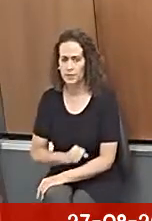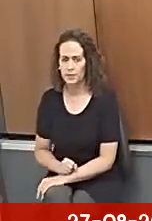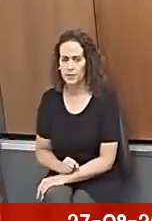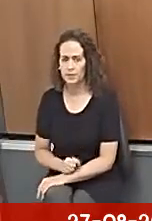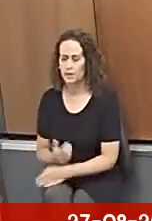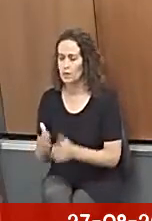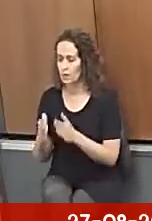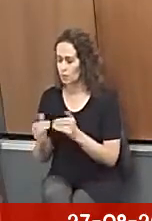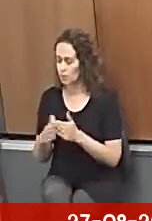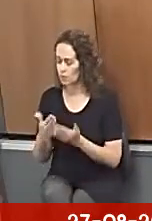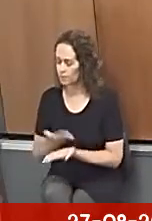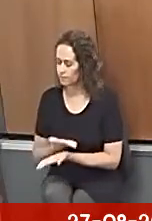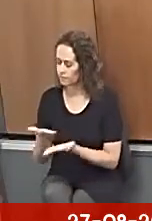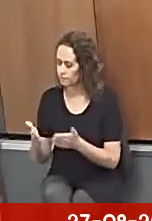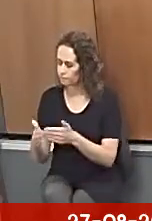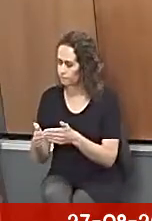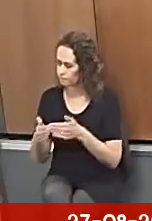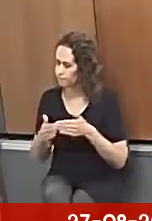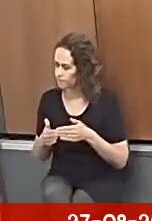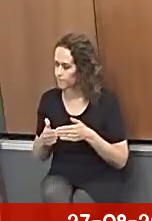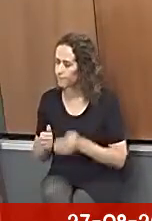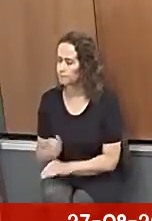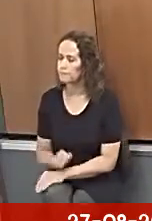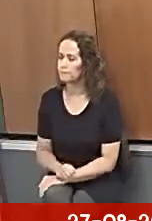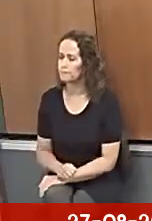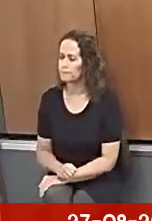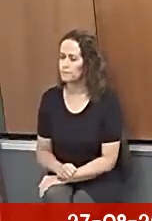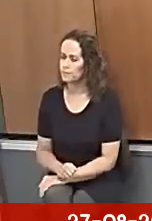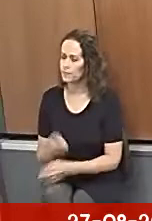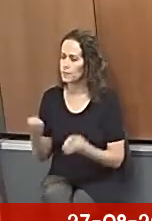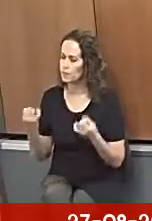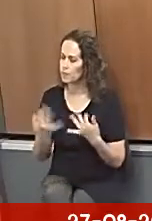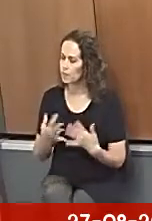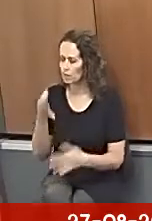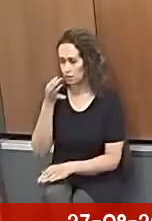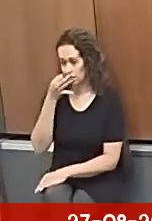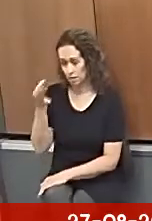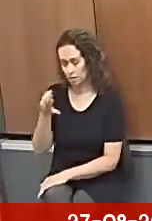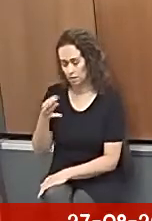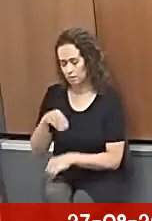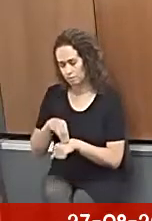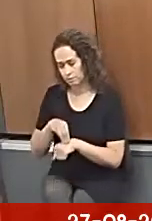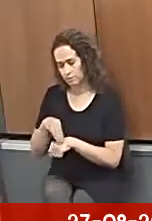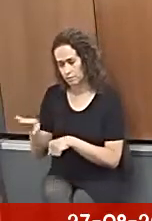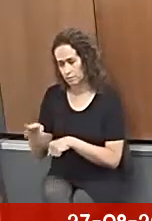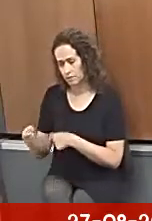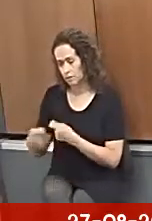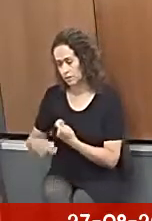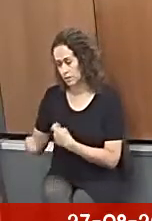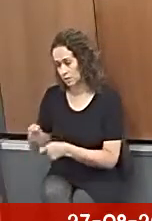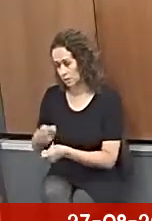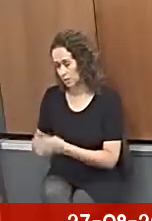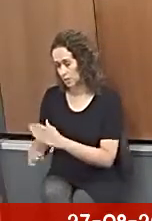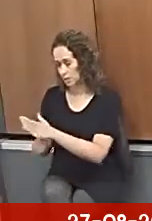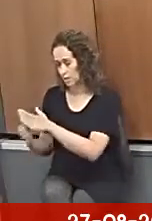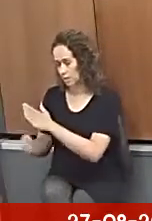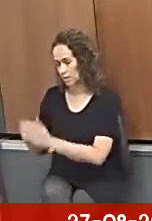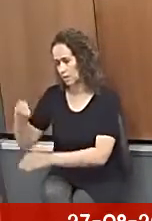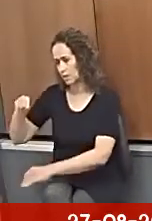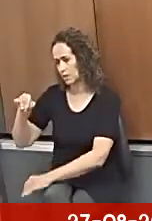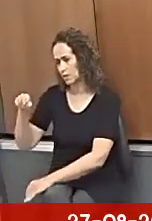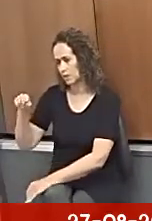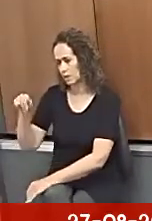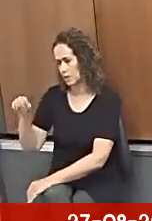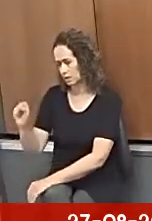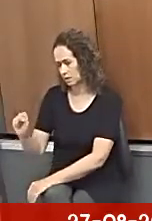a vossa senhoria que levasse com muita atenção um recado à administração da minas arena que mais